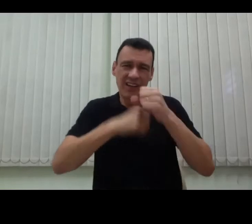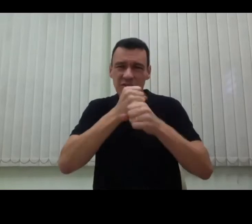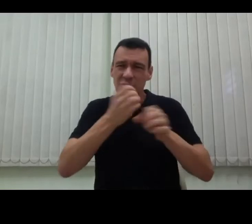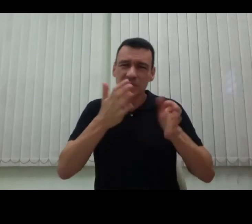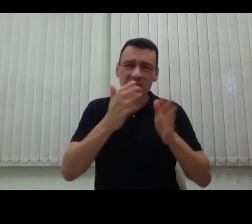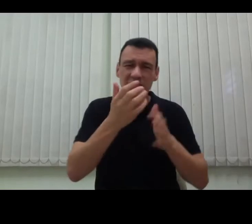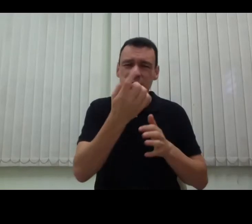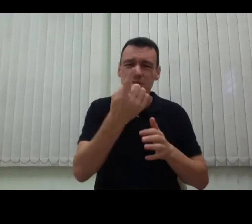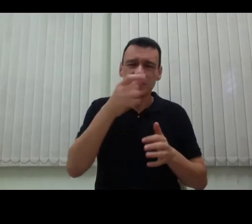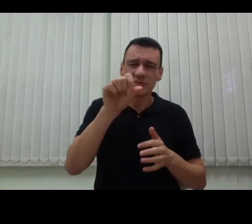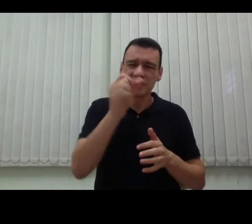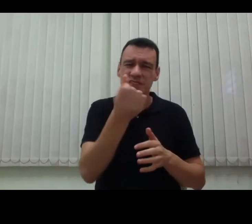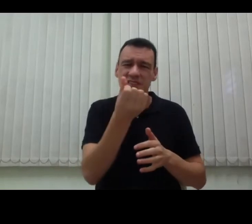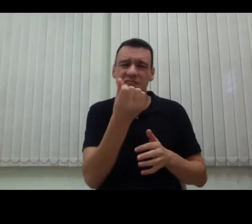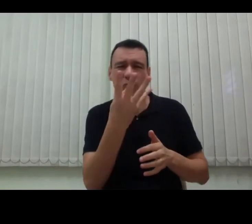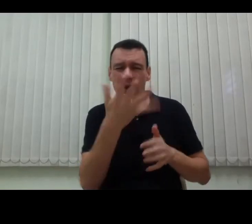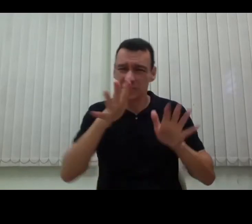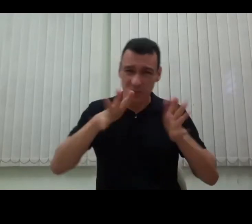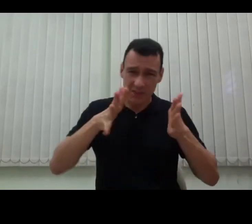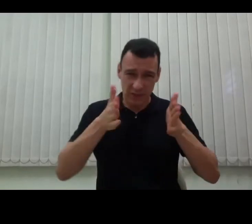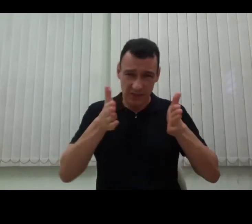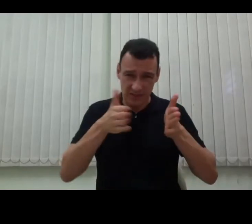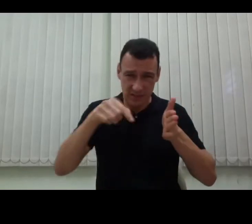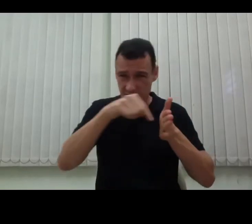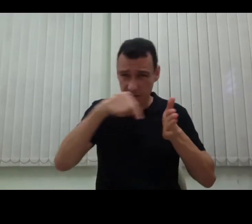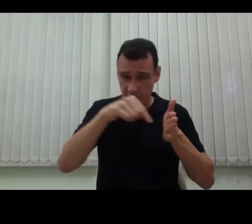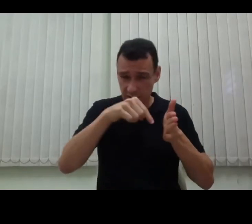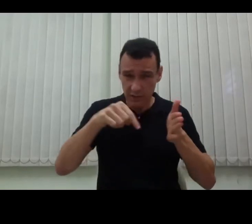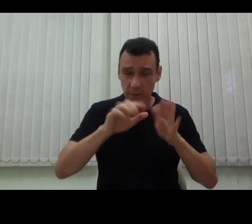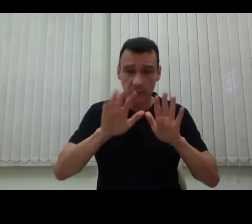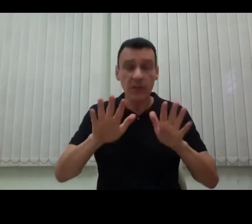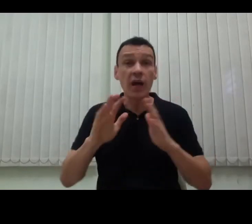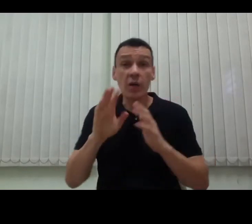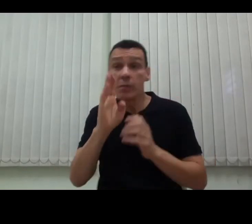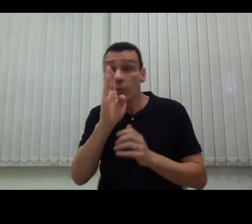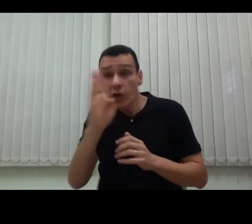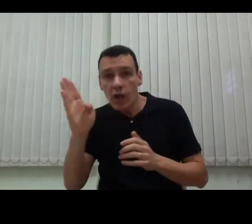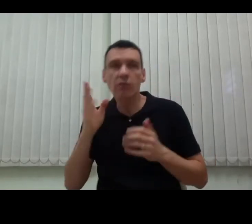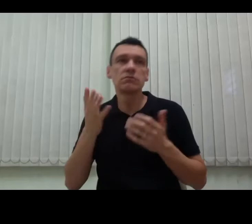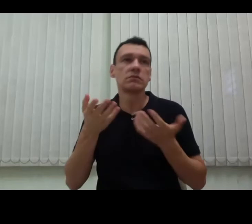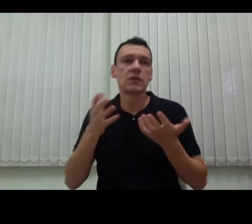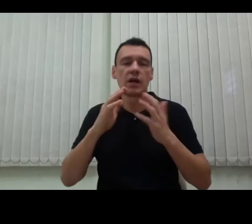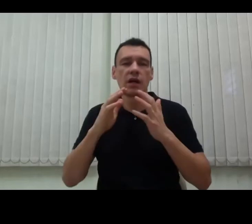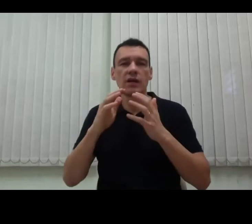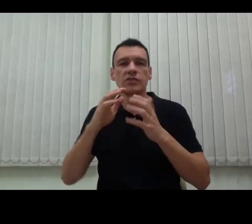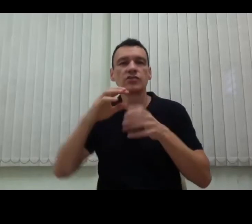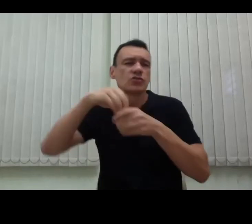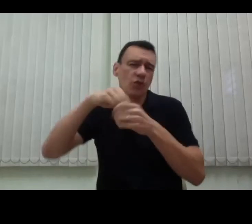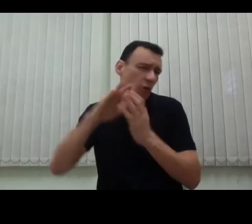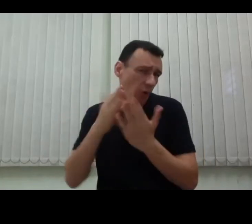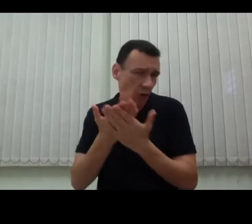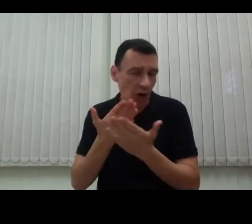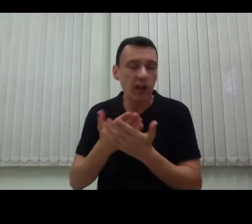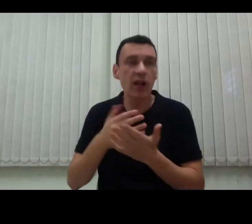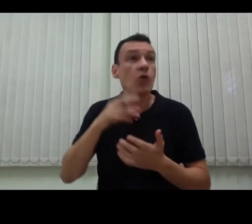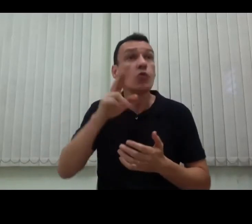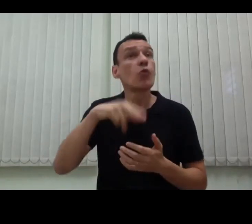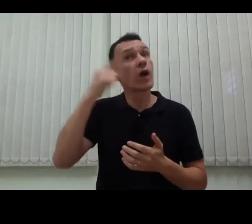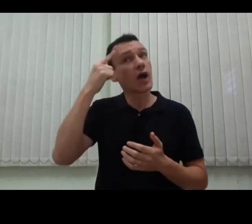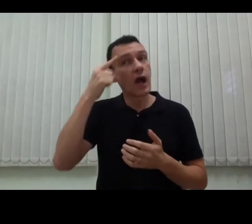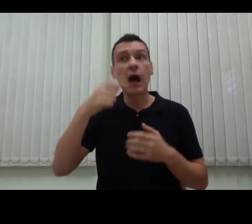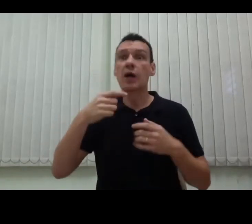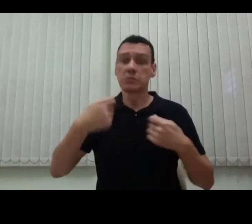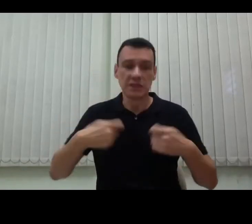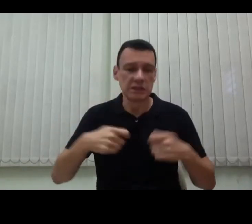em nosso país, ele não era um espaço, nem a biblioteca nem a escola, não eram espaços pensados para pessoas negras. Então, se a